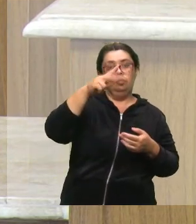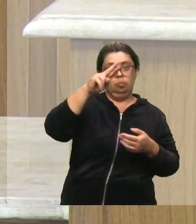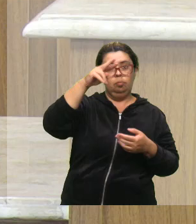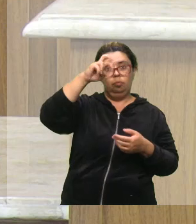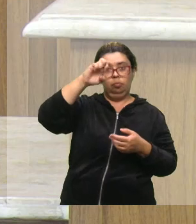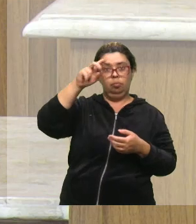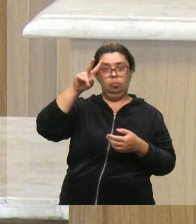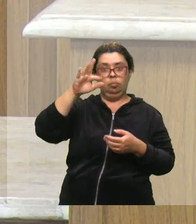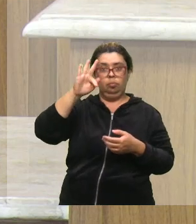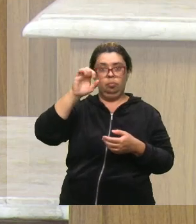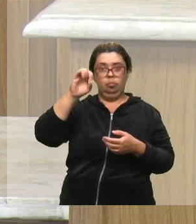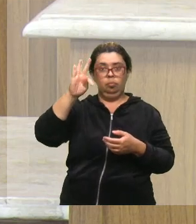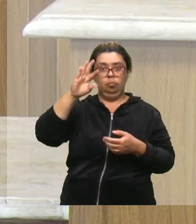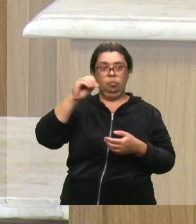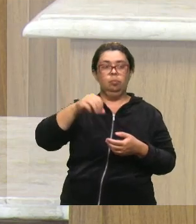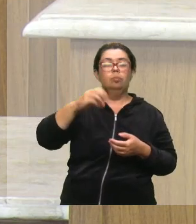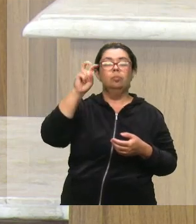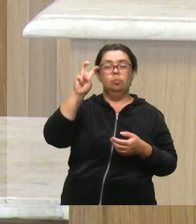com